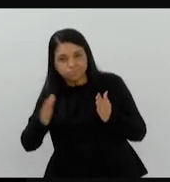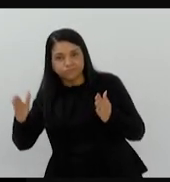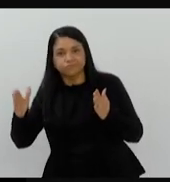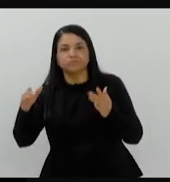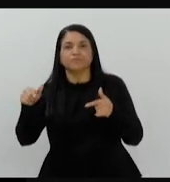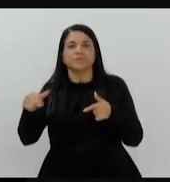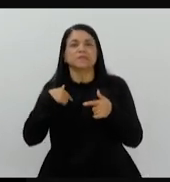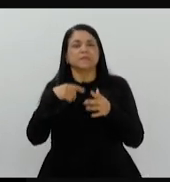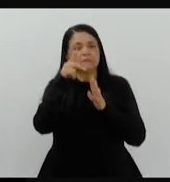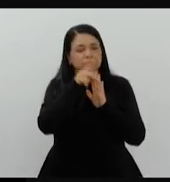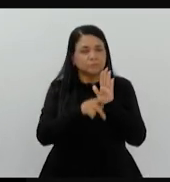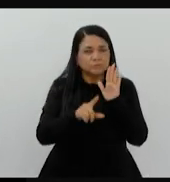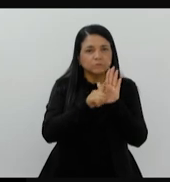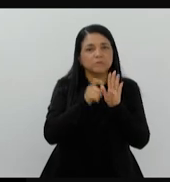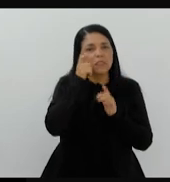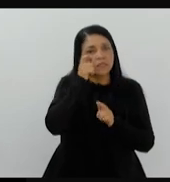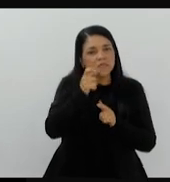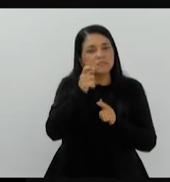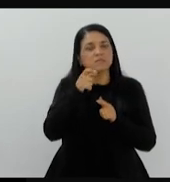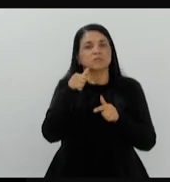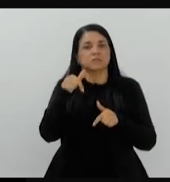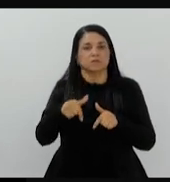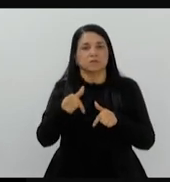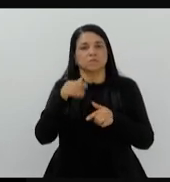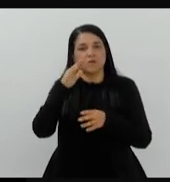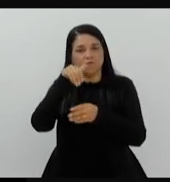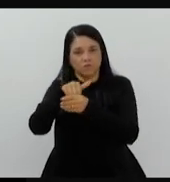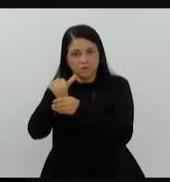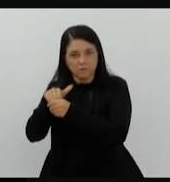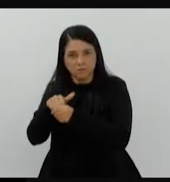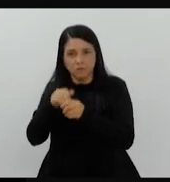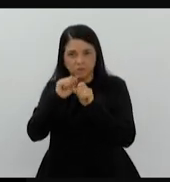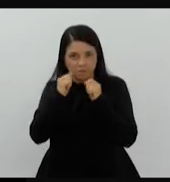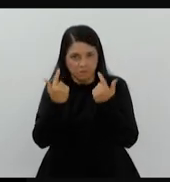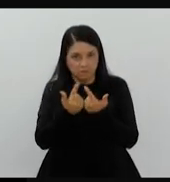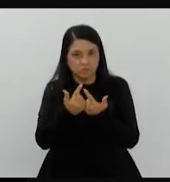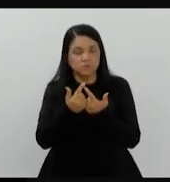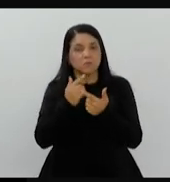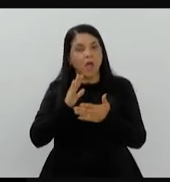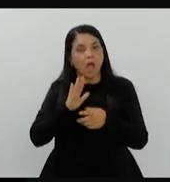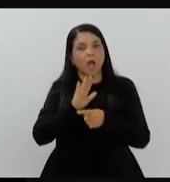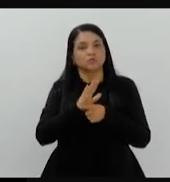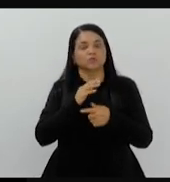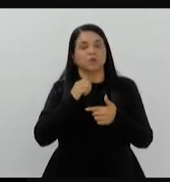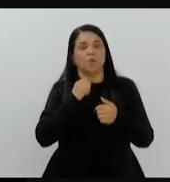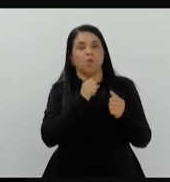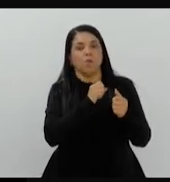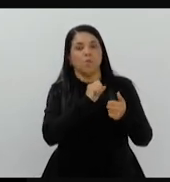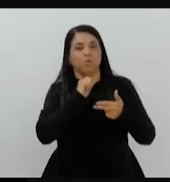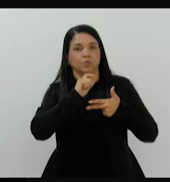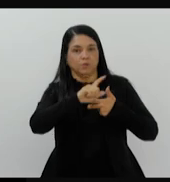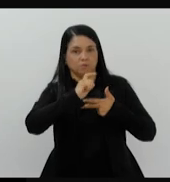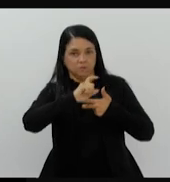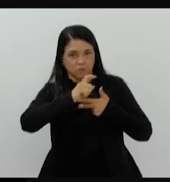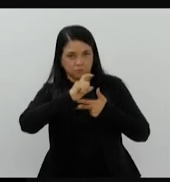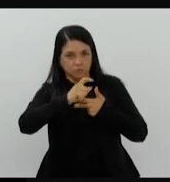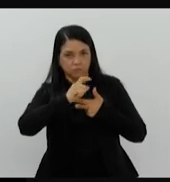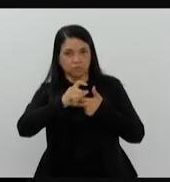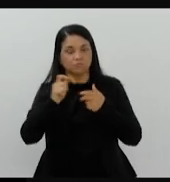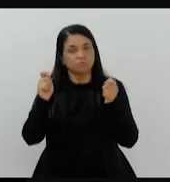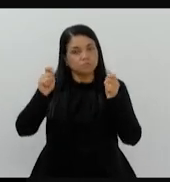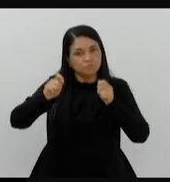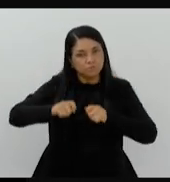interessantes tramitando na casa, na intenção de ajudar o Poder Executivo. Eu acho que vale a pena